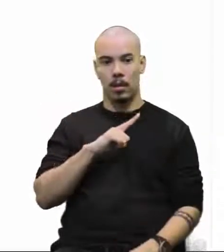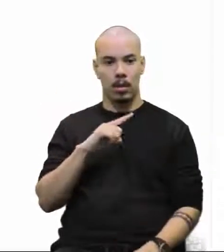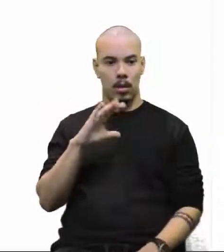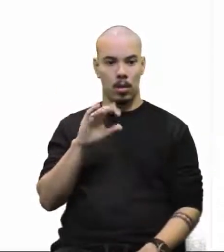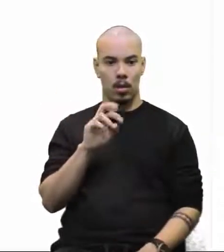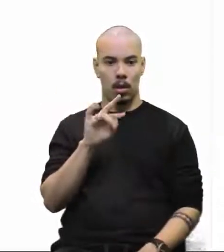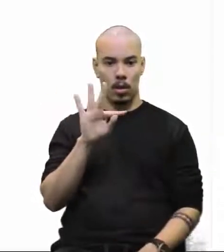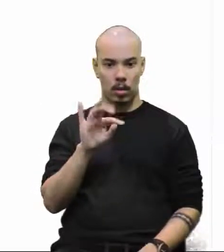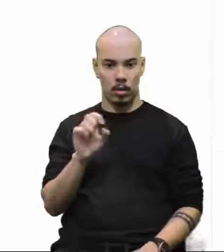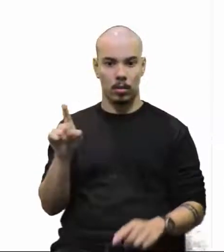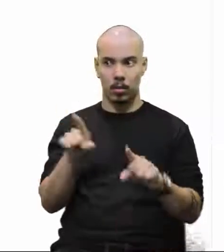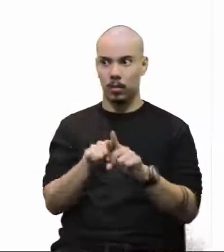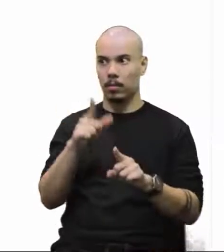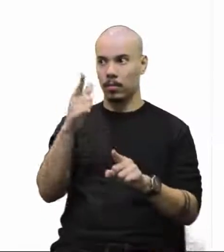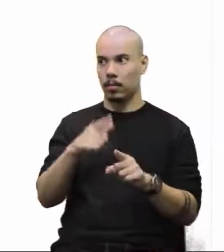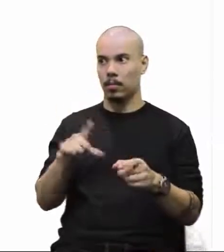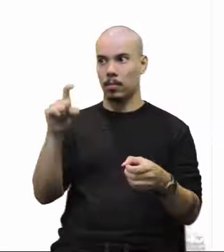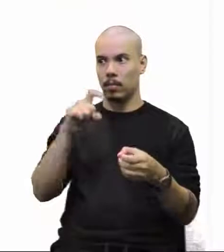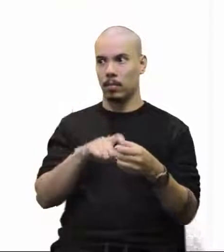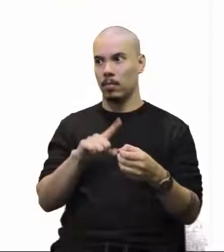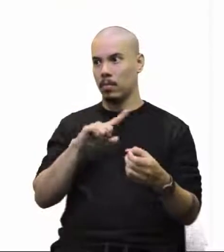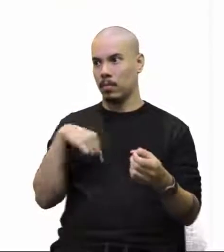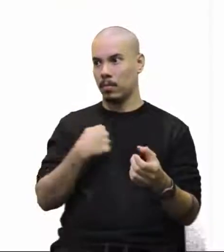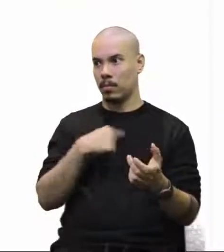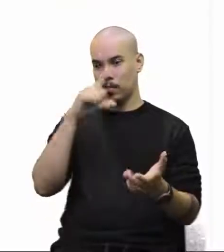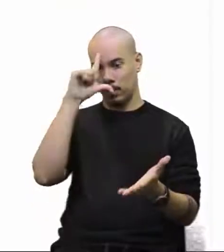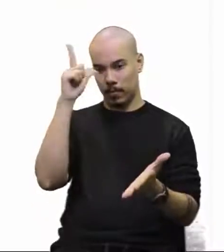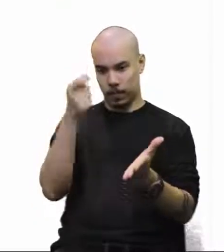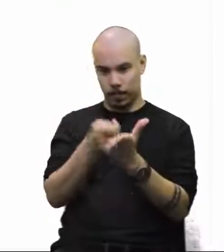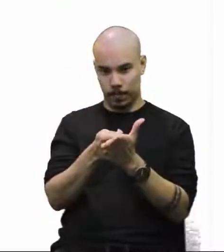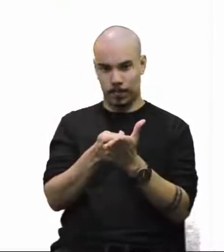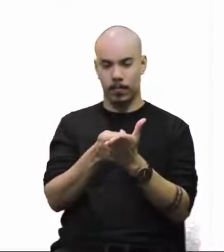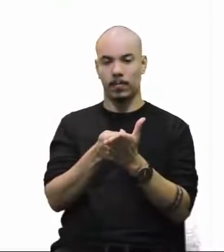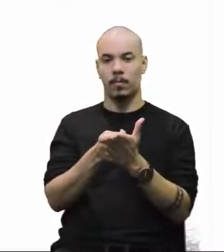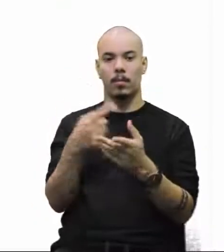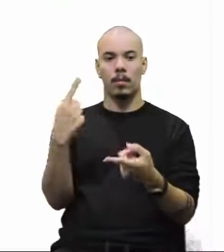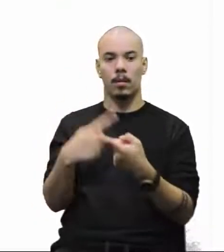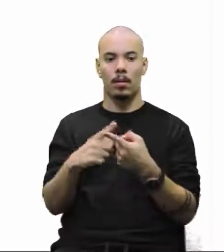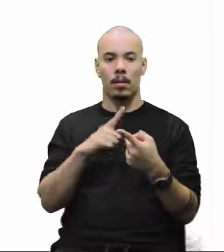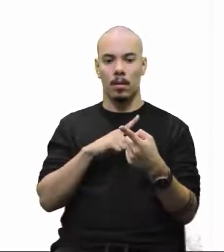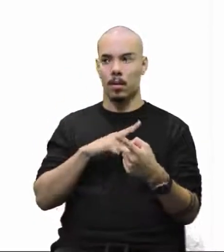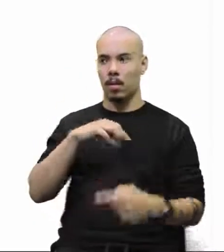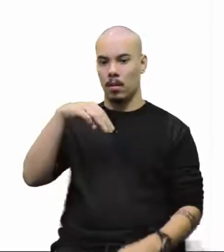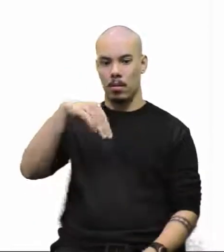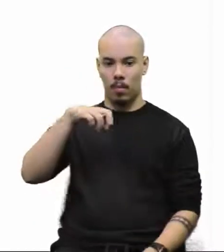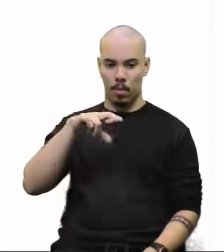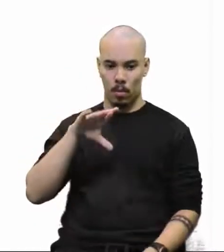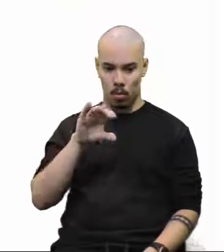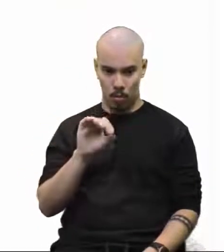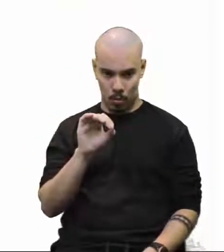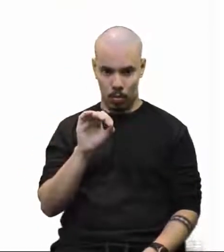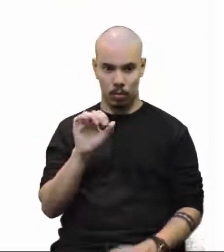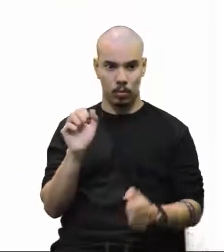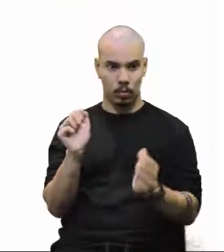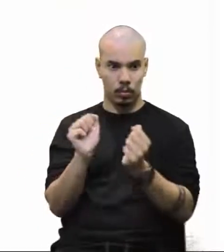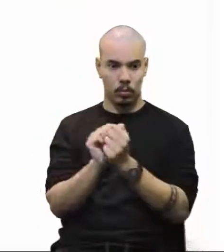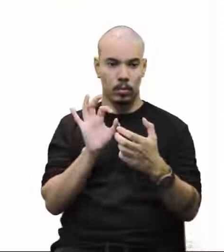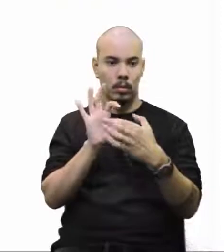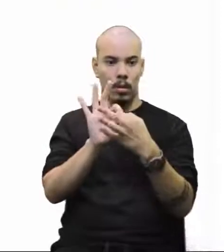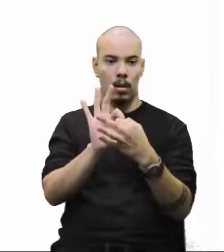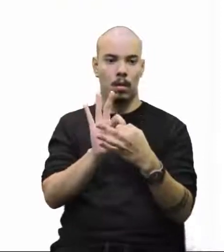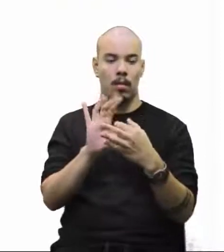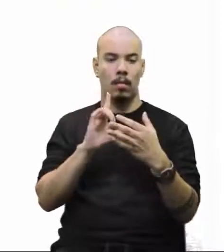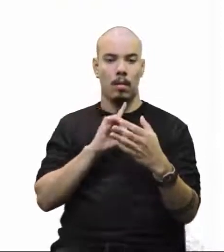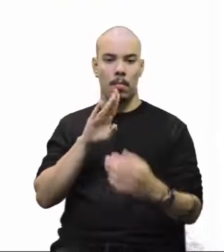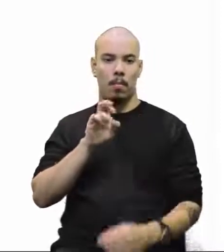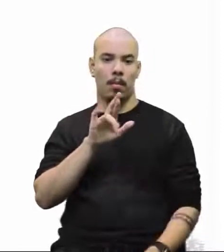E ao mercúrio, claro. Estabelecemos... Isso aqui, né? Aqui e é o mercúrio aqui embaixo. No caso aí está ligado a uma bateria, né?